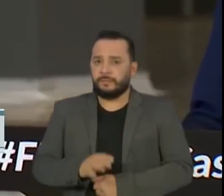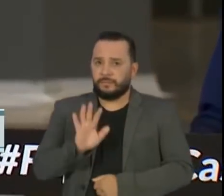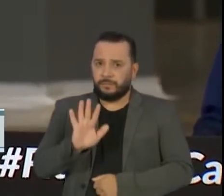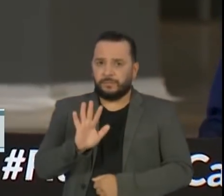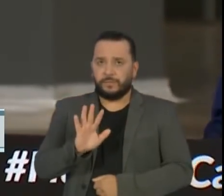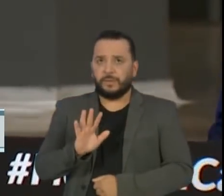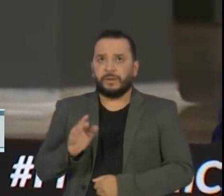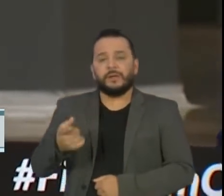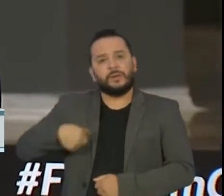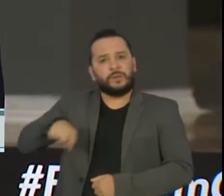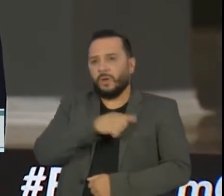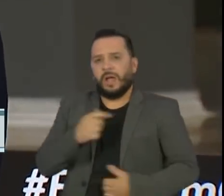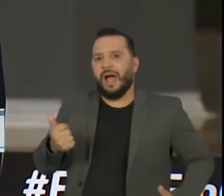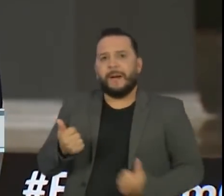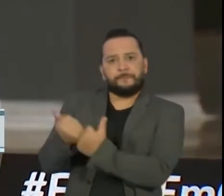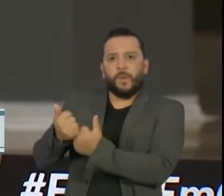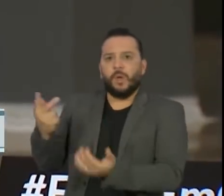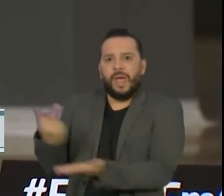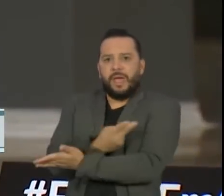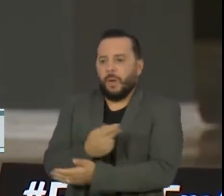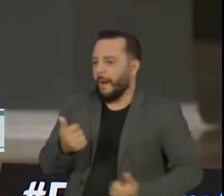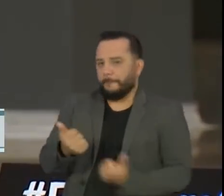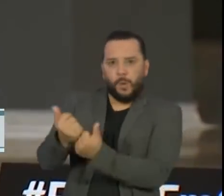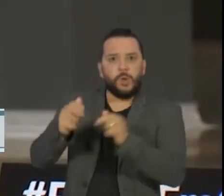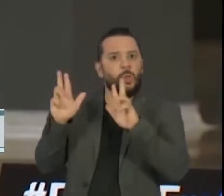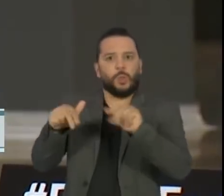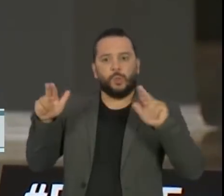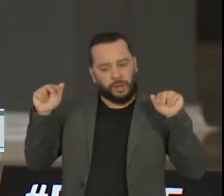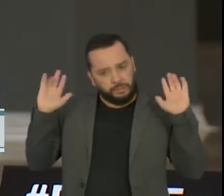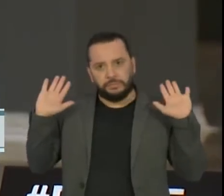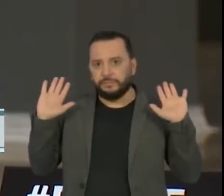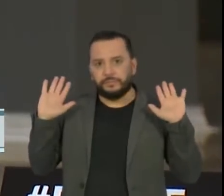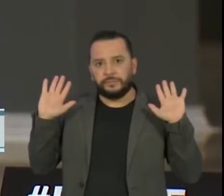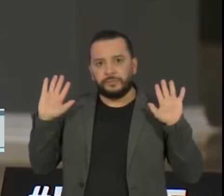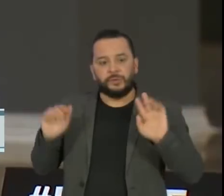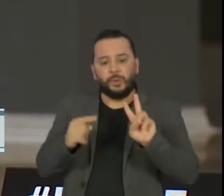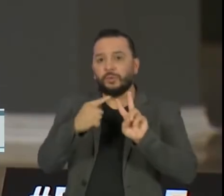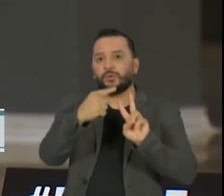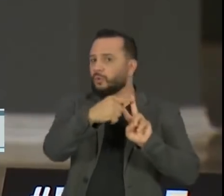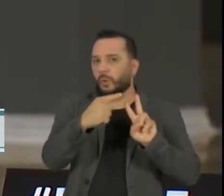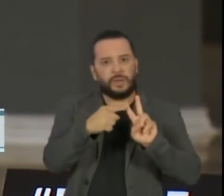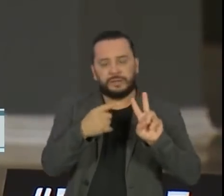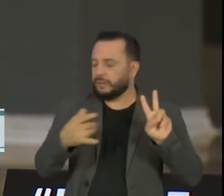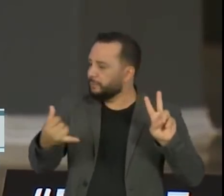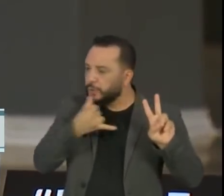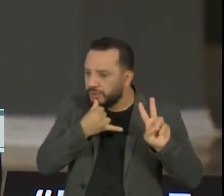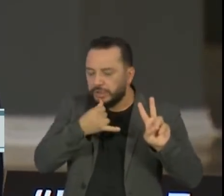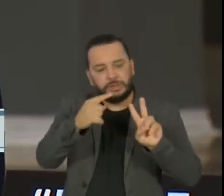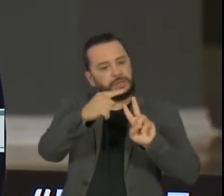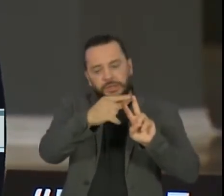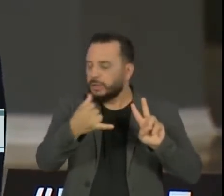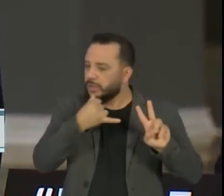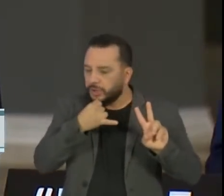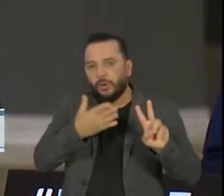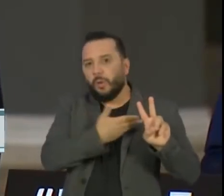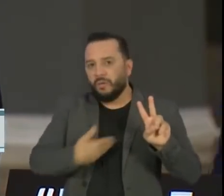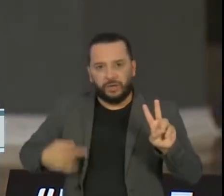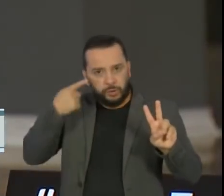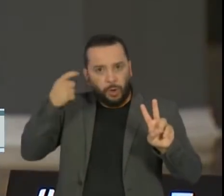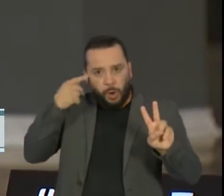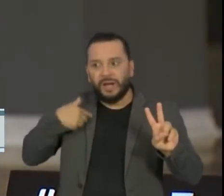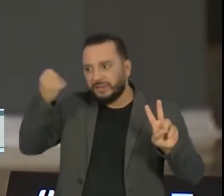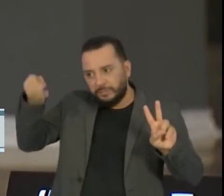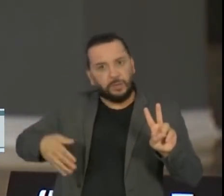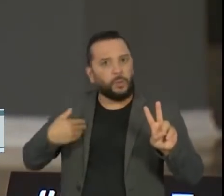nenhuma complacência com o erro. Os dois fatos são lamentáveis. O nosso governador fez uma nota